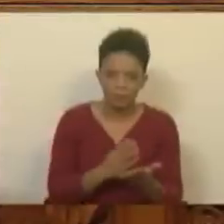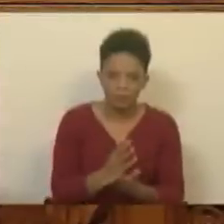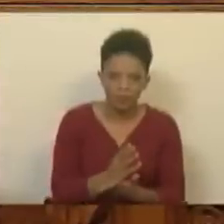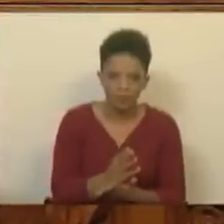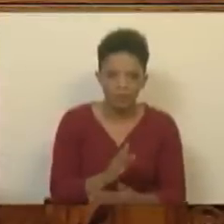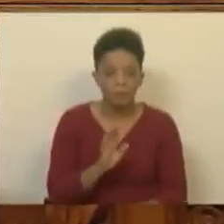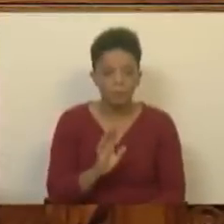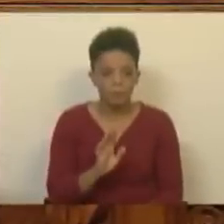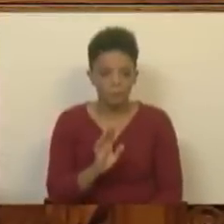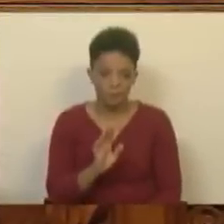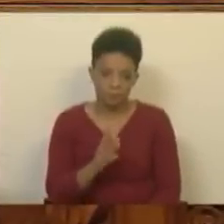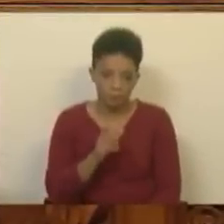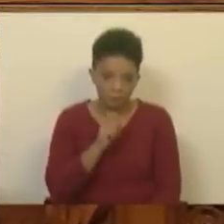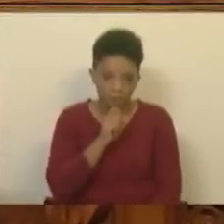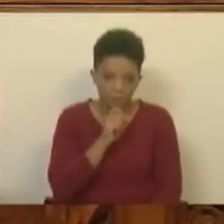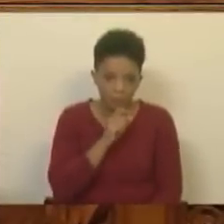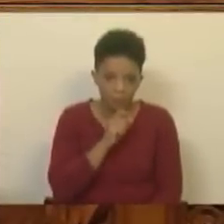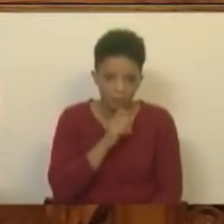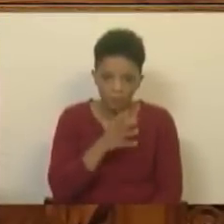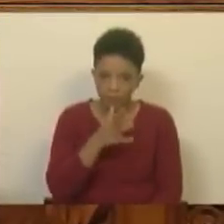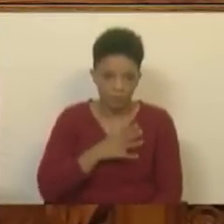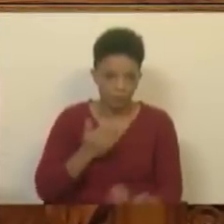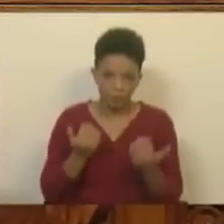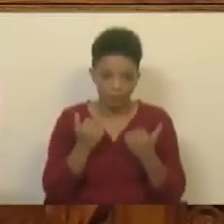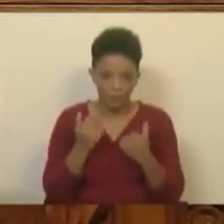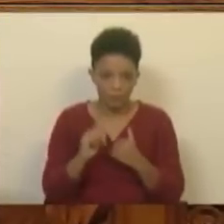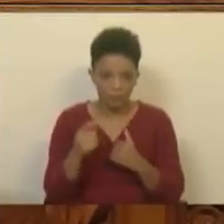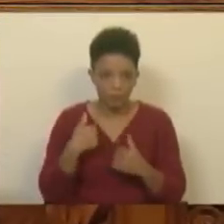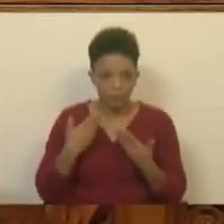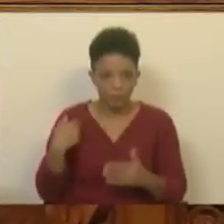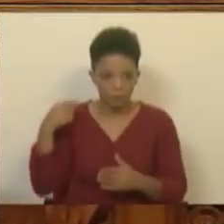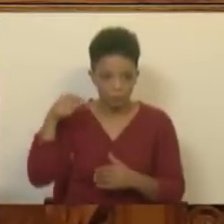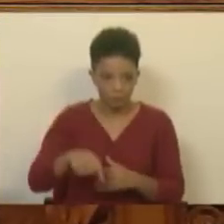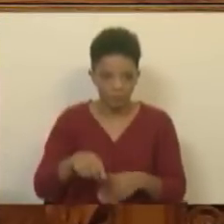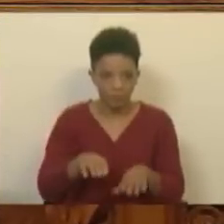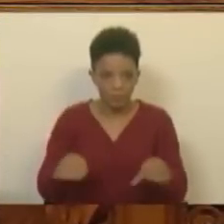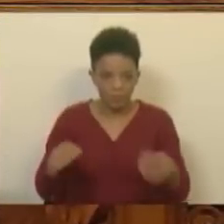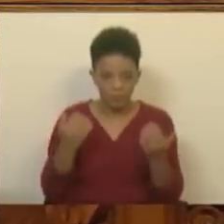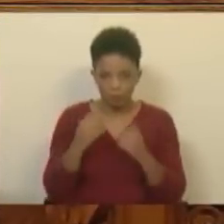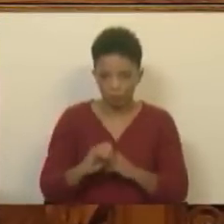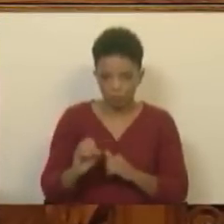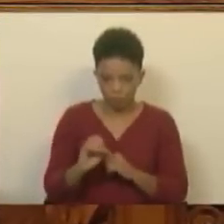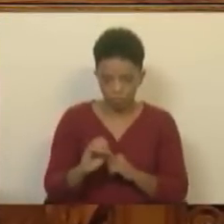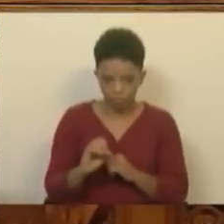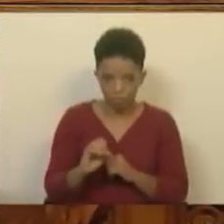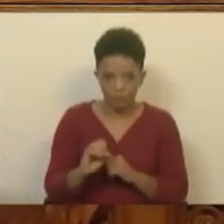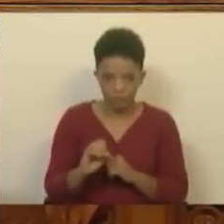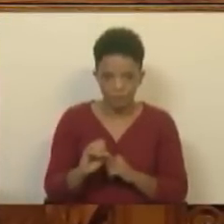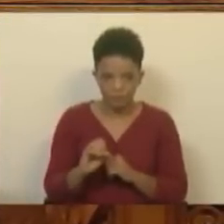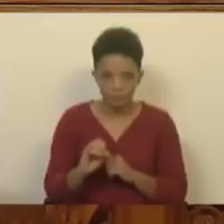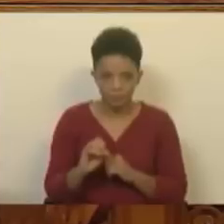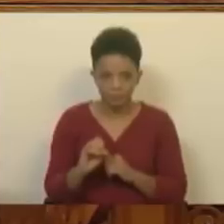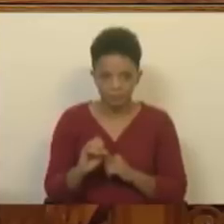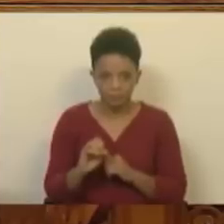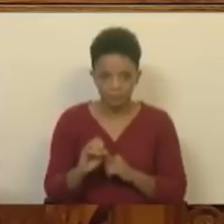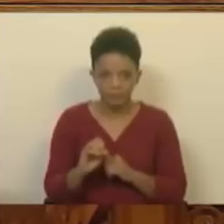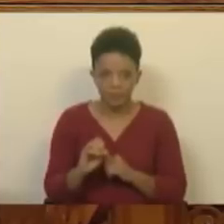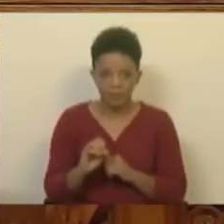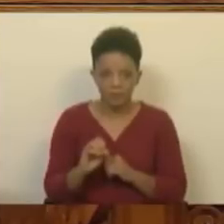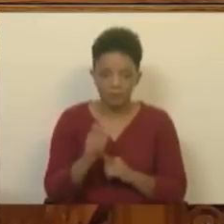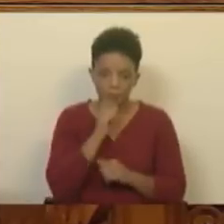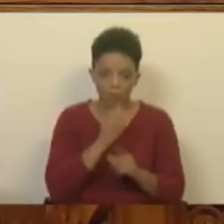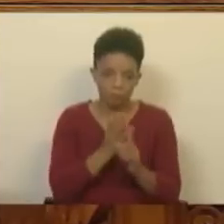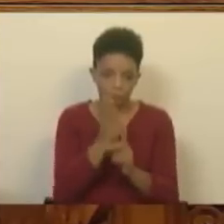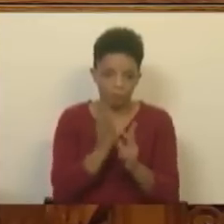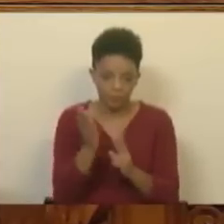vamos é que pode ser não deram essa indicação e eu cheguei agora e na mesa não tinha essa indicação de que se era porque pode às